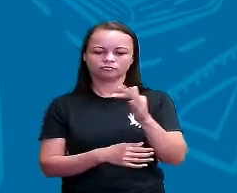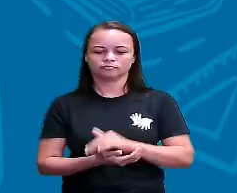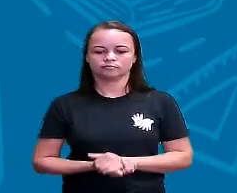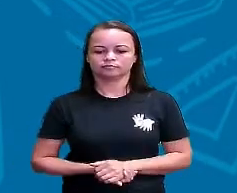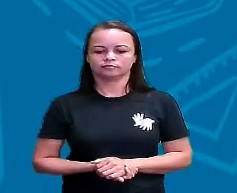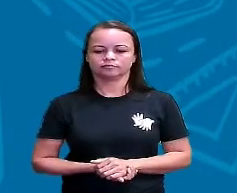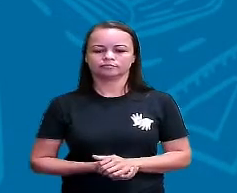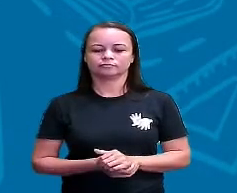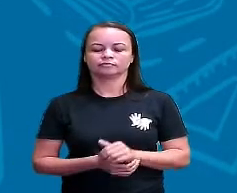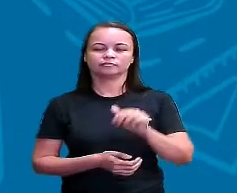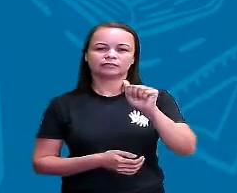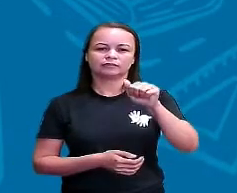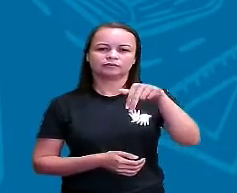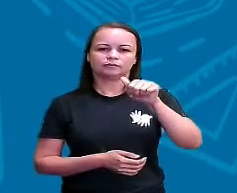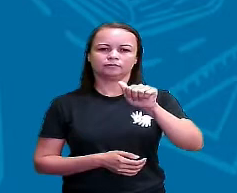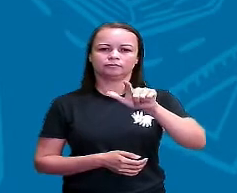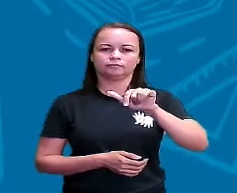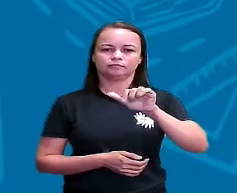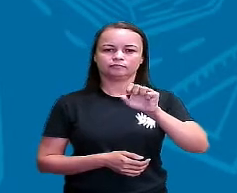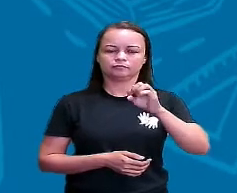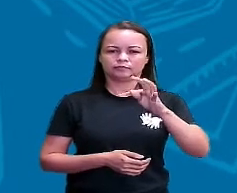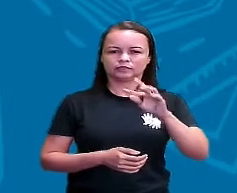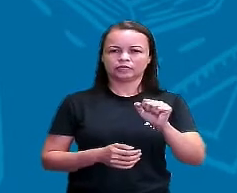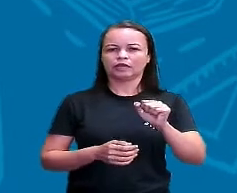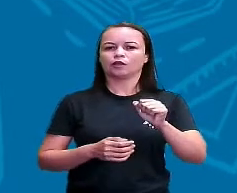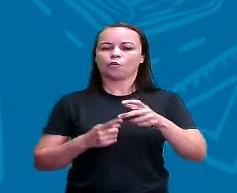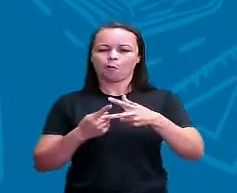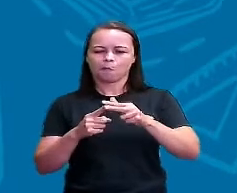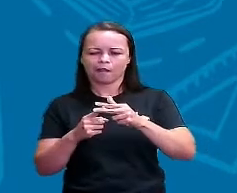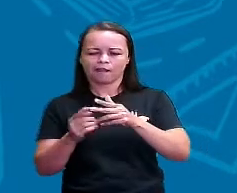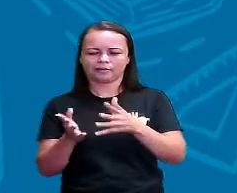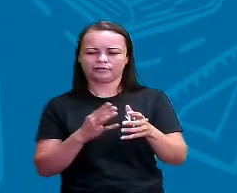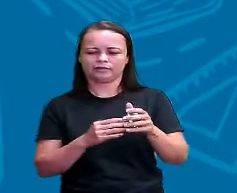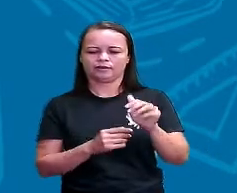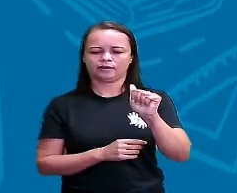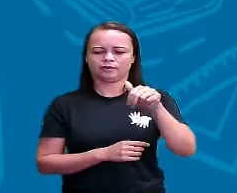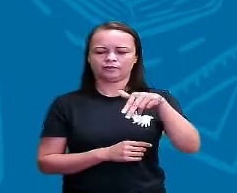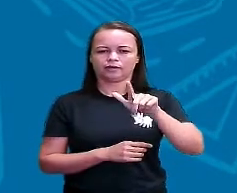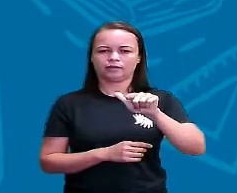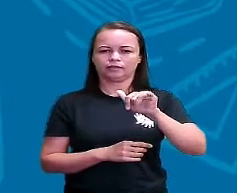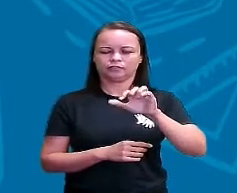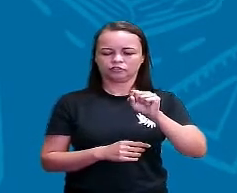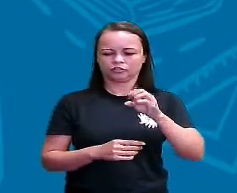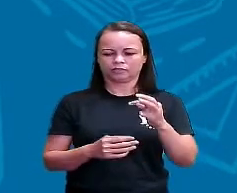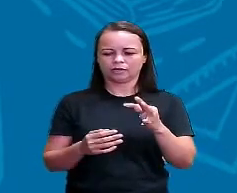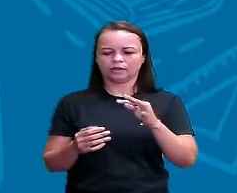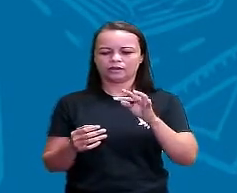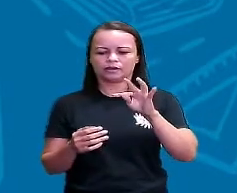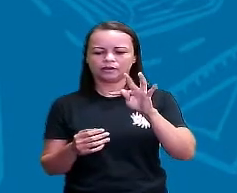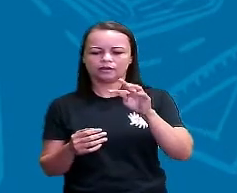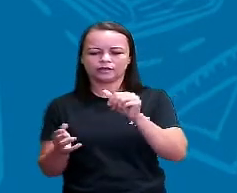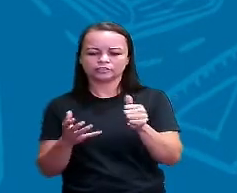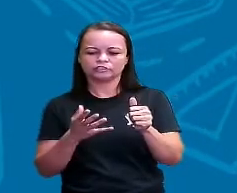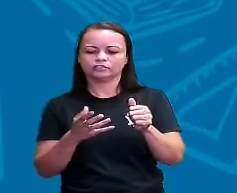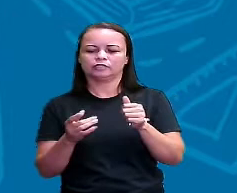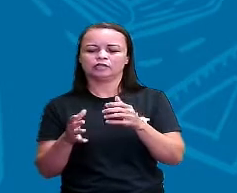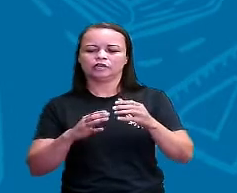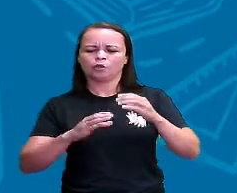Analista de comunicação com máquinas, analista de Big Data, analista de